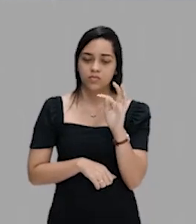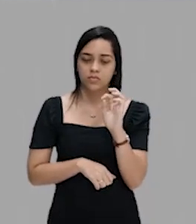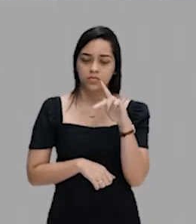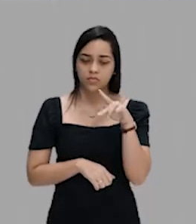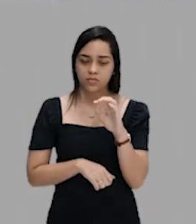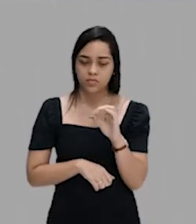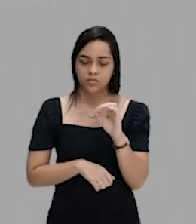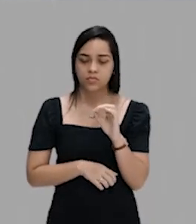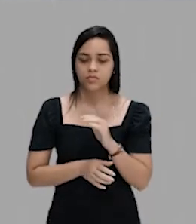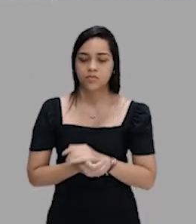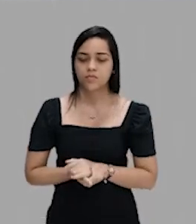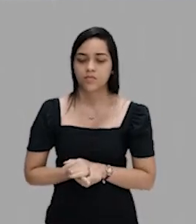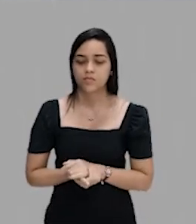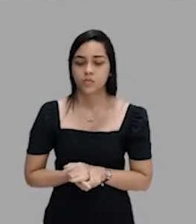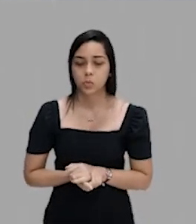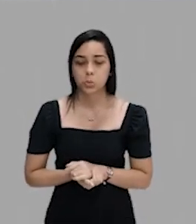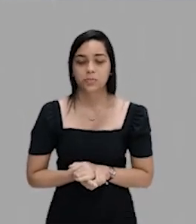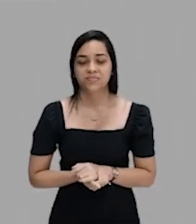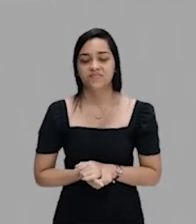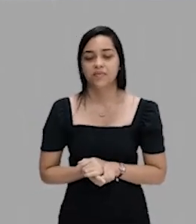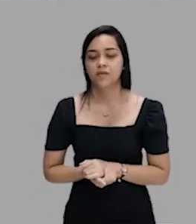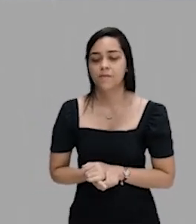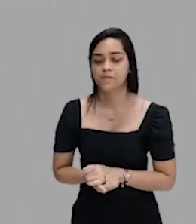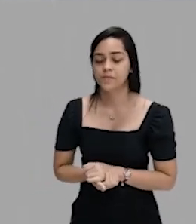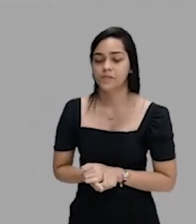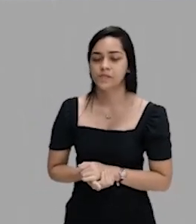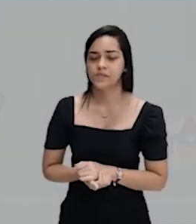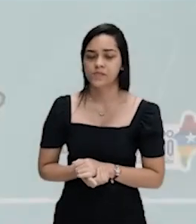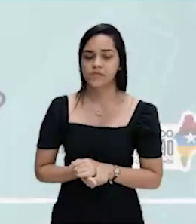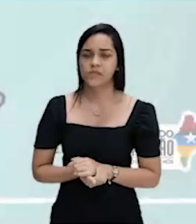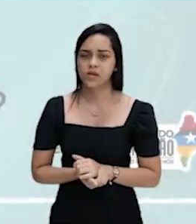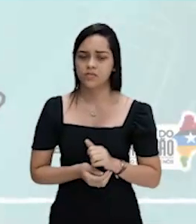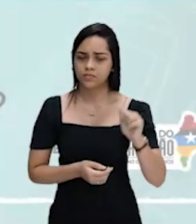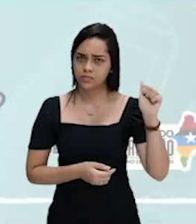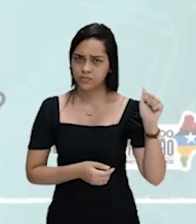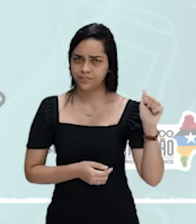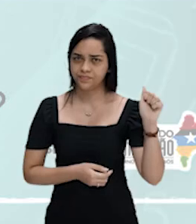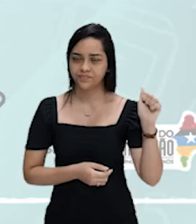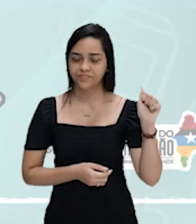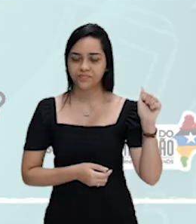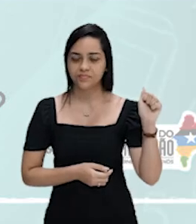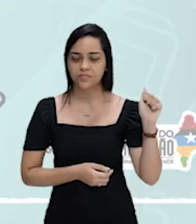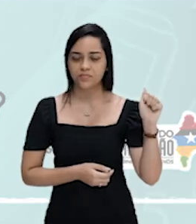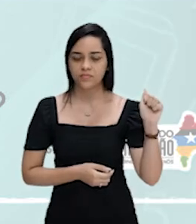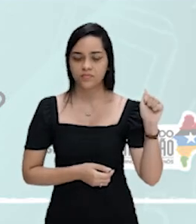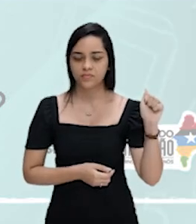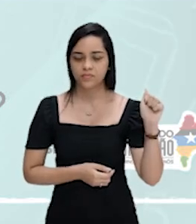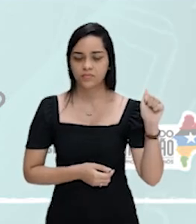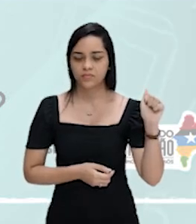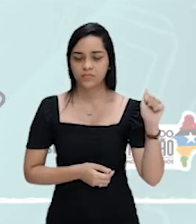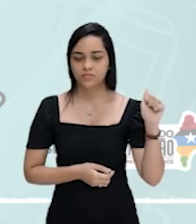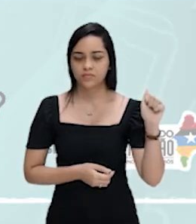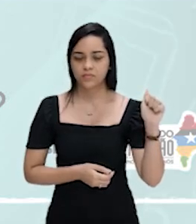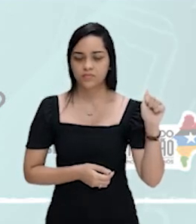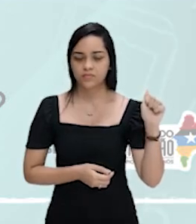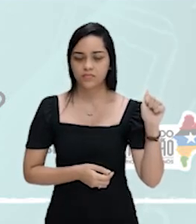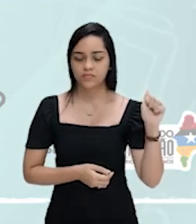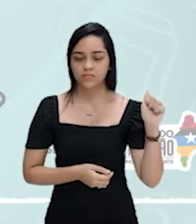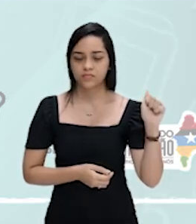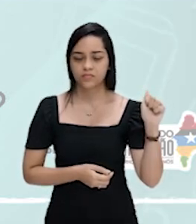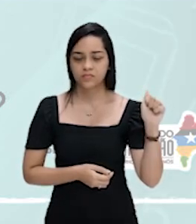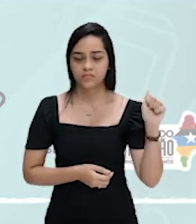ficar presa no tempo então quando a menina pergunta presa no tempo parece que ela vai ficar